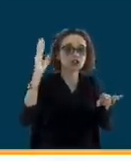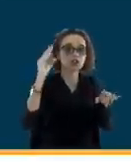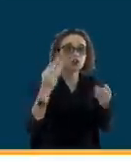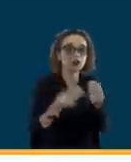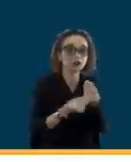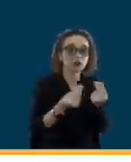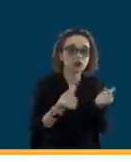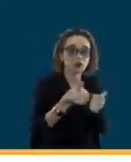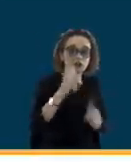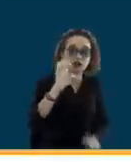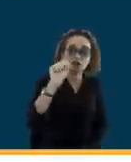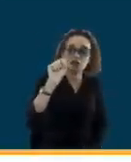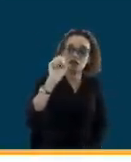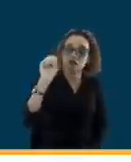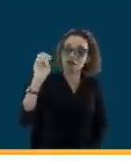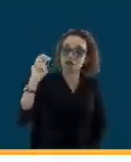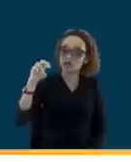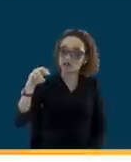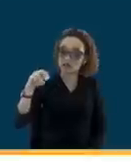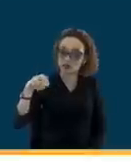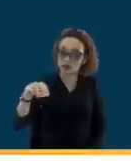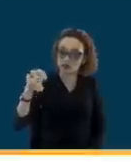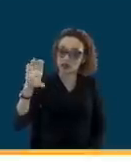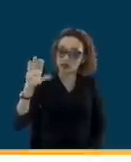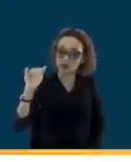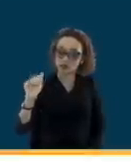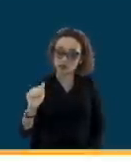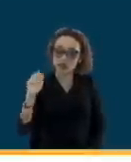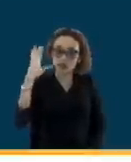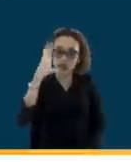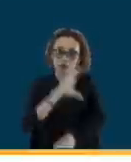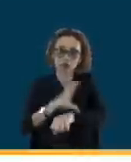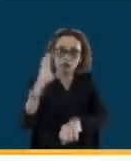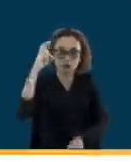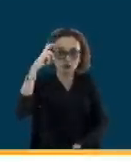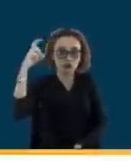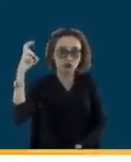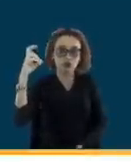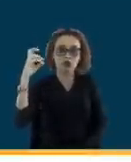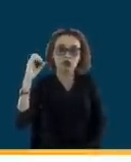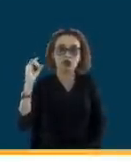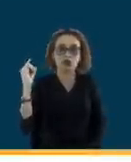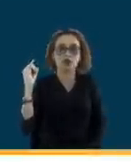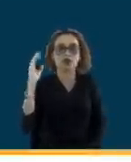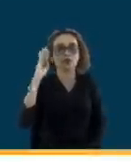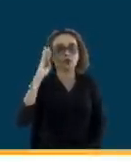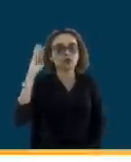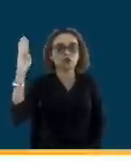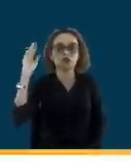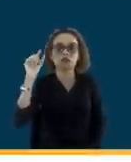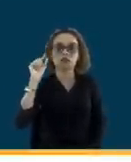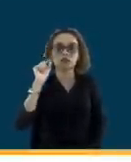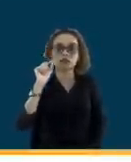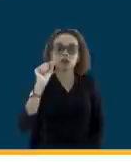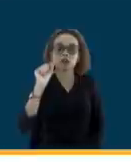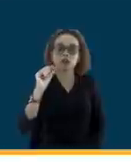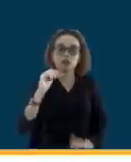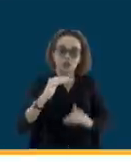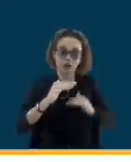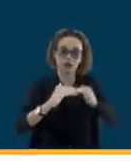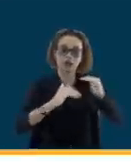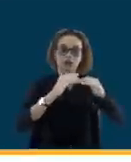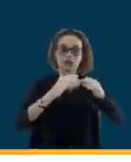da cultura como fator fundamental para o crescimento, a melhoria e